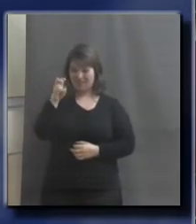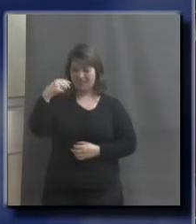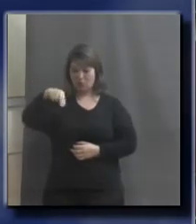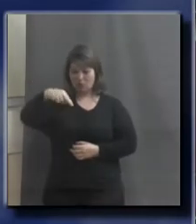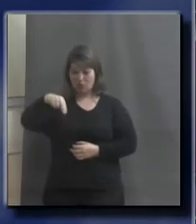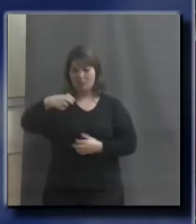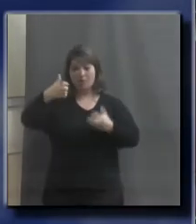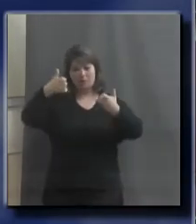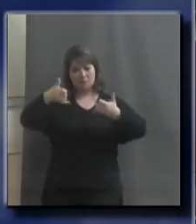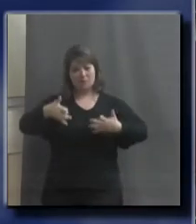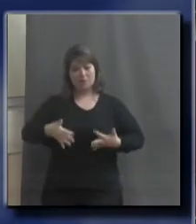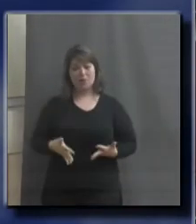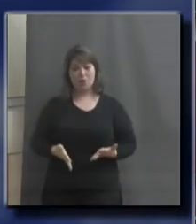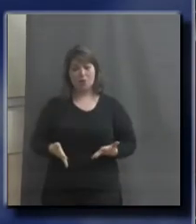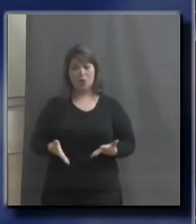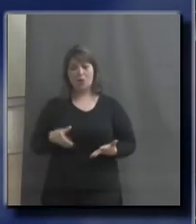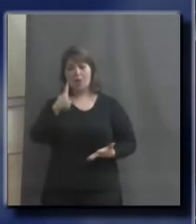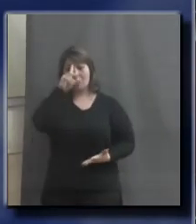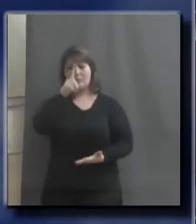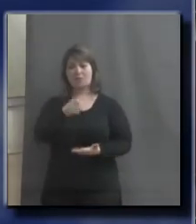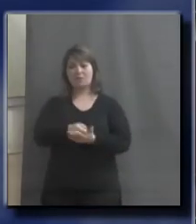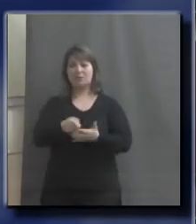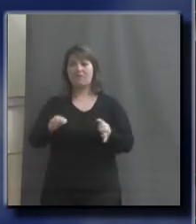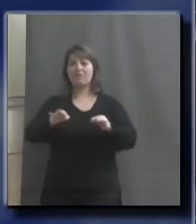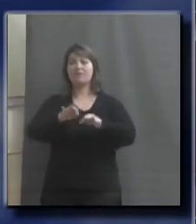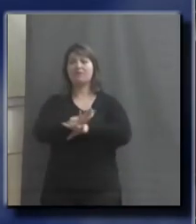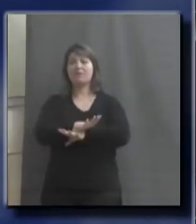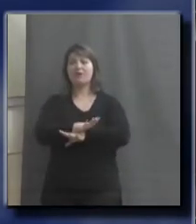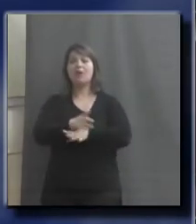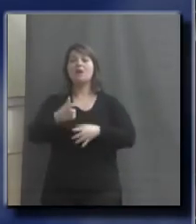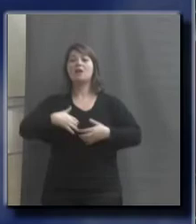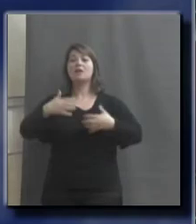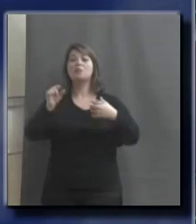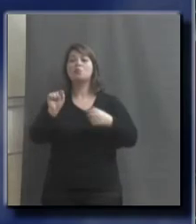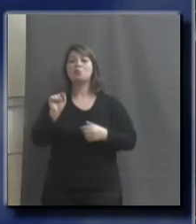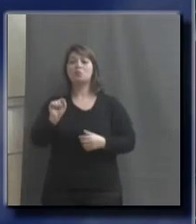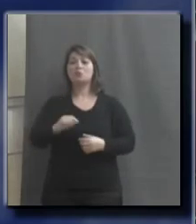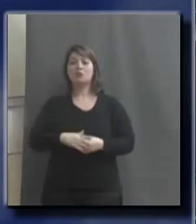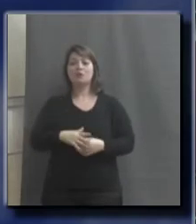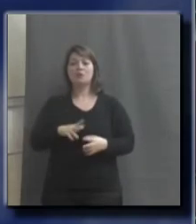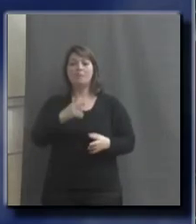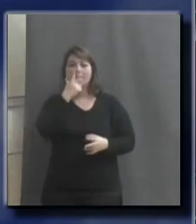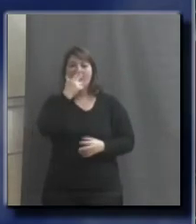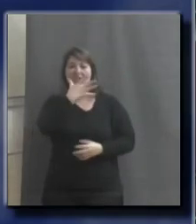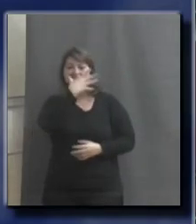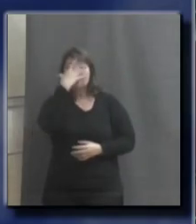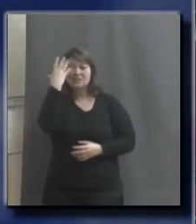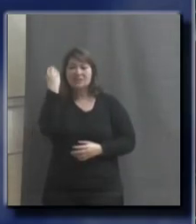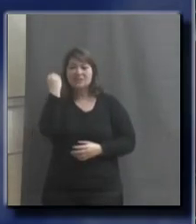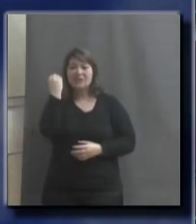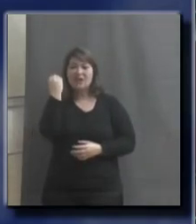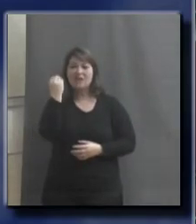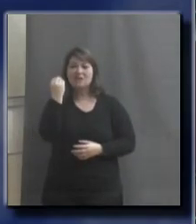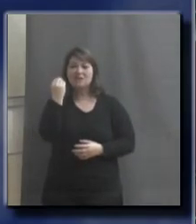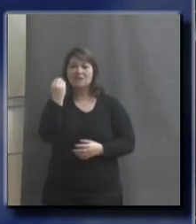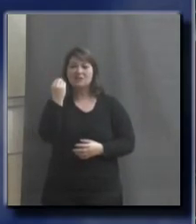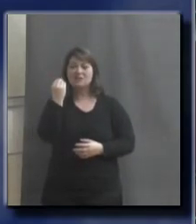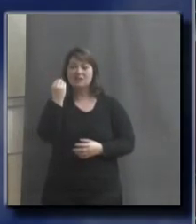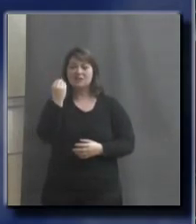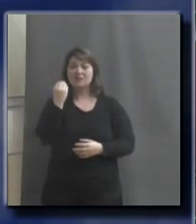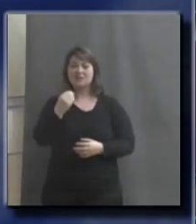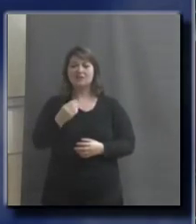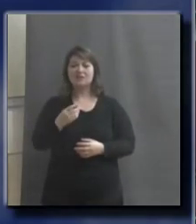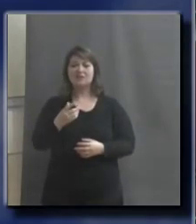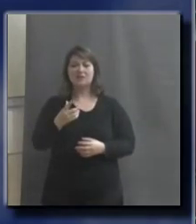liminar, mas a decisão final. E aí olha o que ele faz. Ele esquece da reorientação